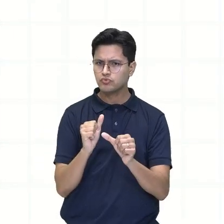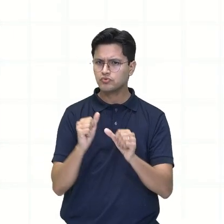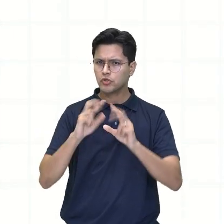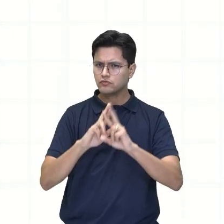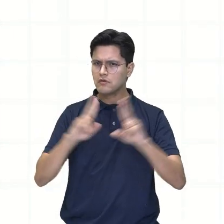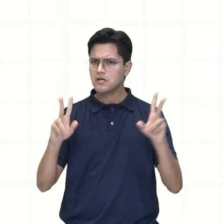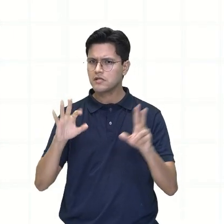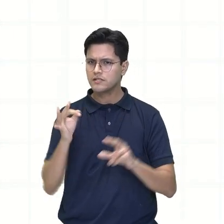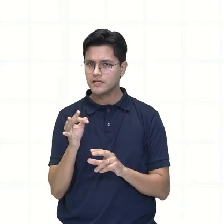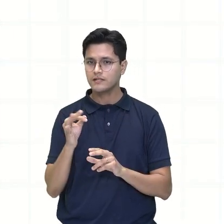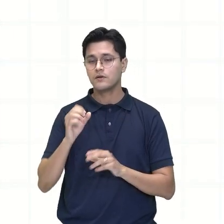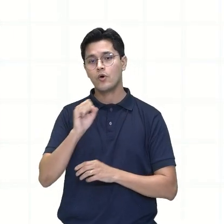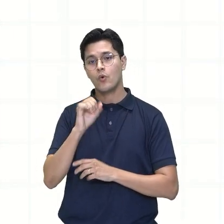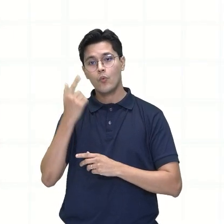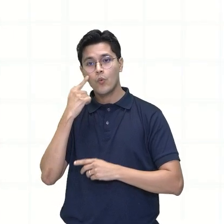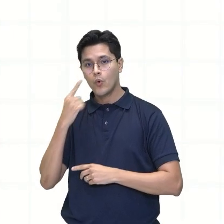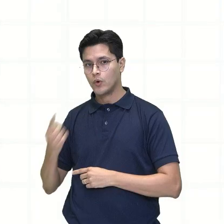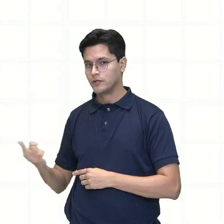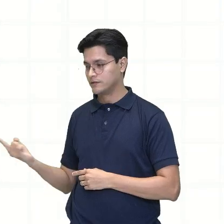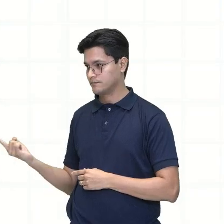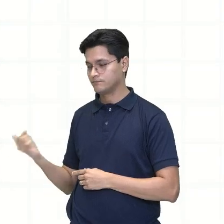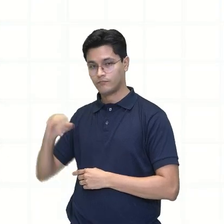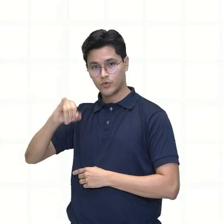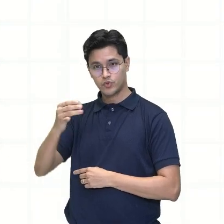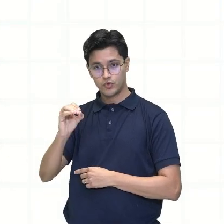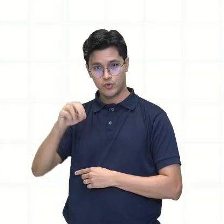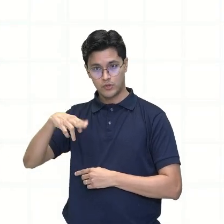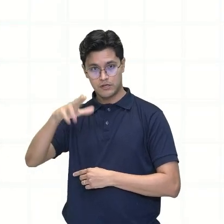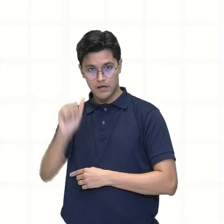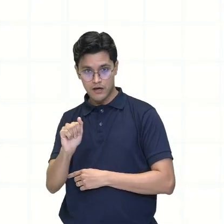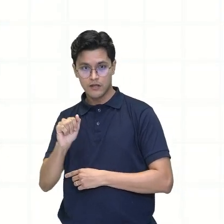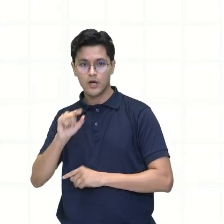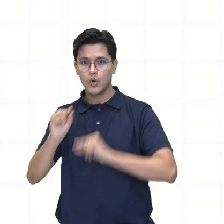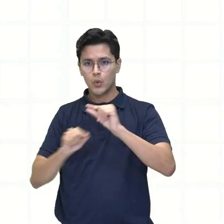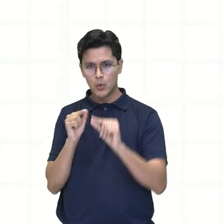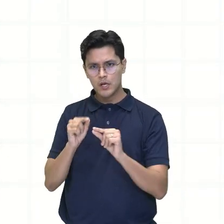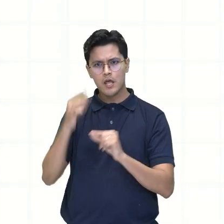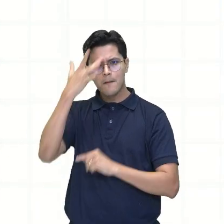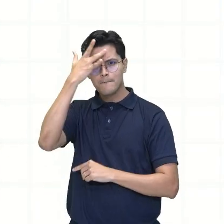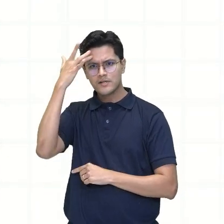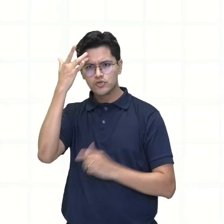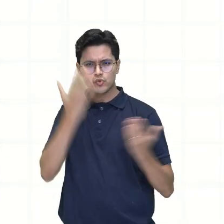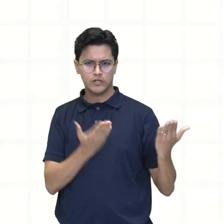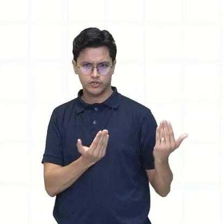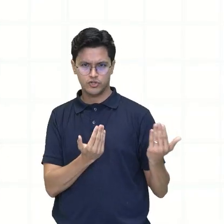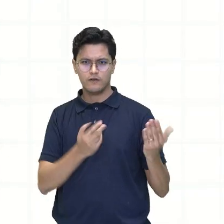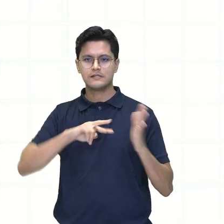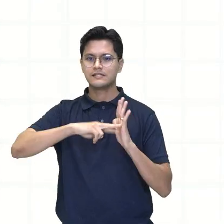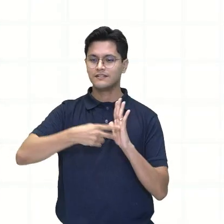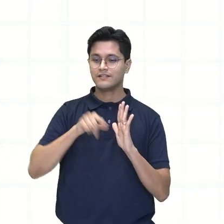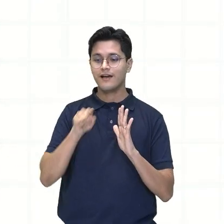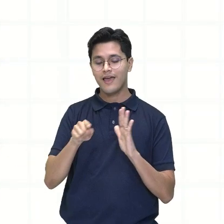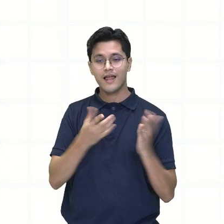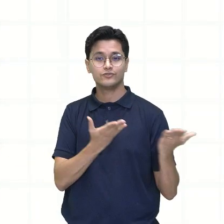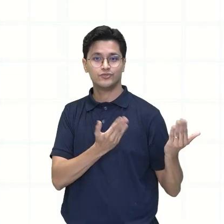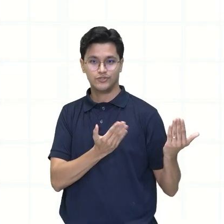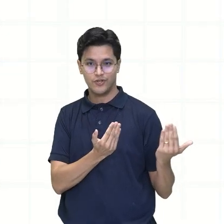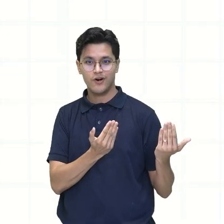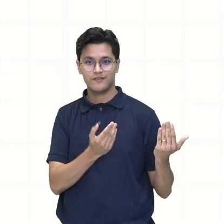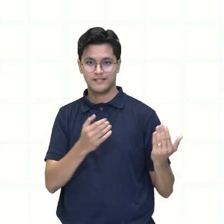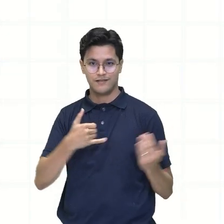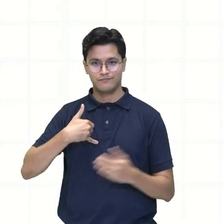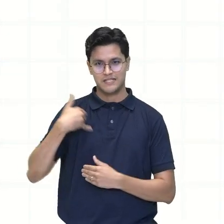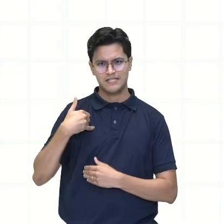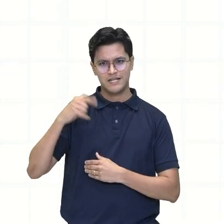uma jovem, significa que ela tem uma pouca idade, tá bom? Então, vejam que há uma diferença quando eu utilizo a posição do